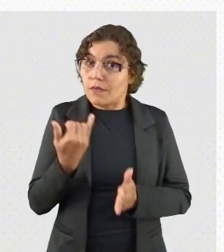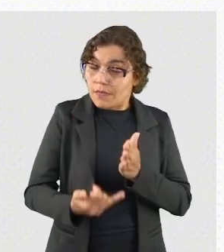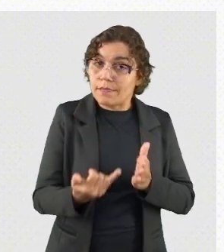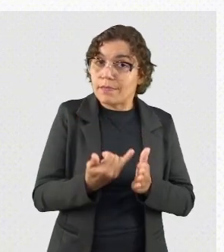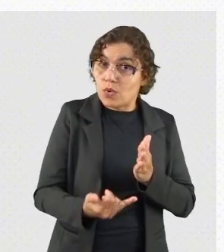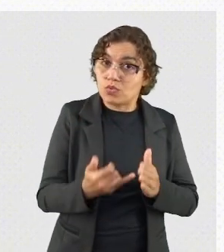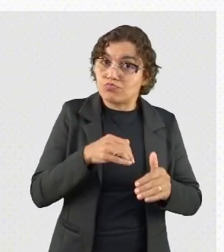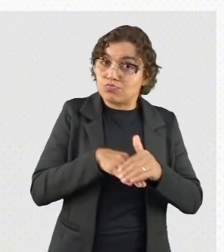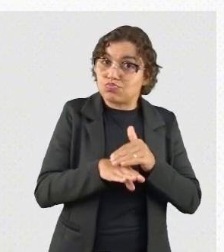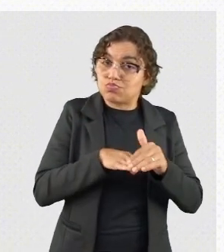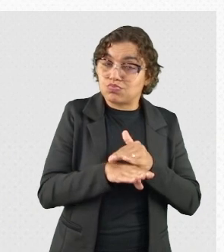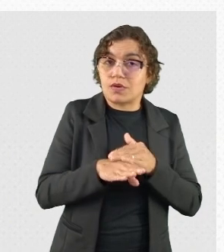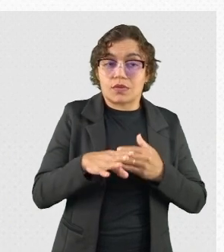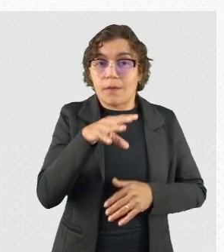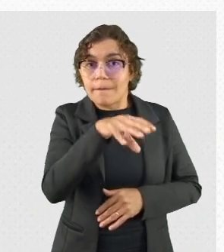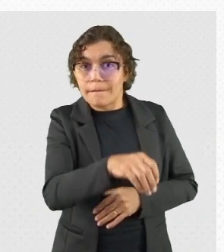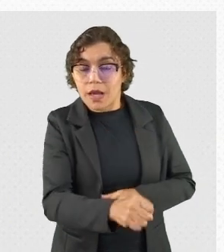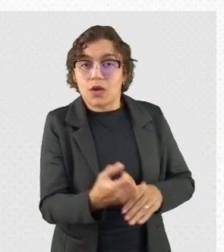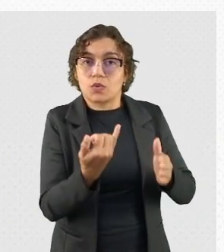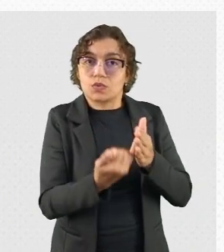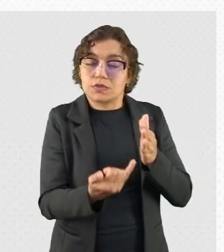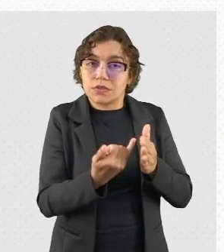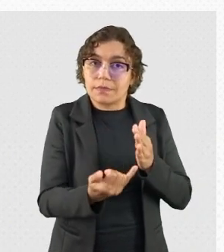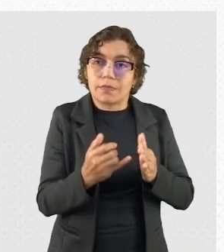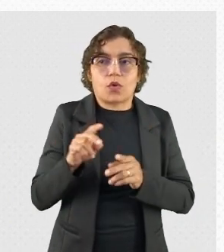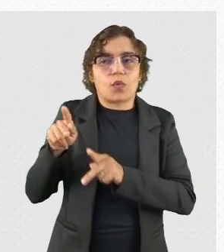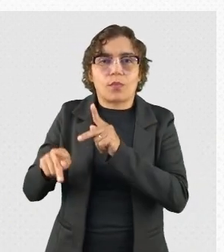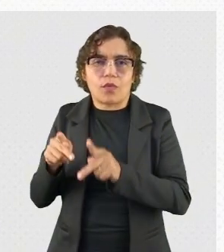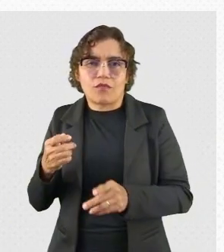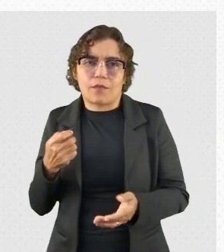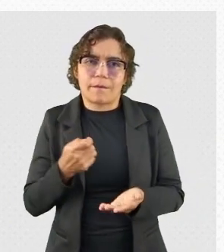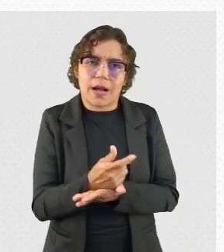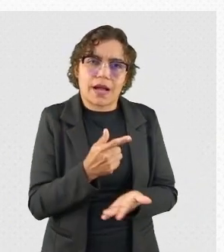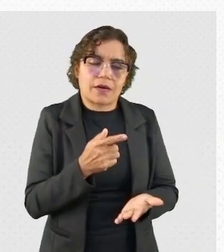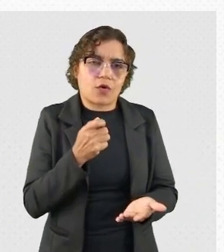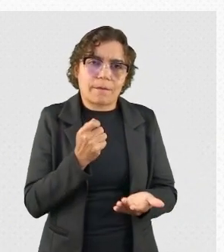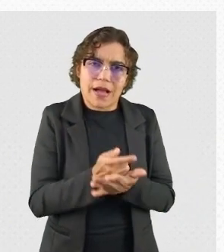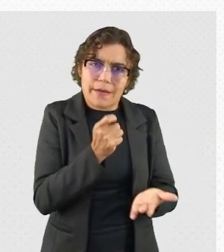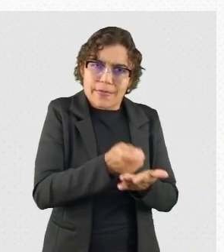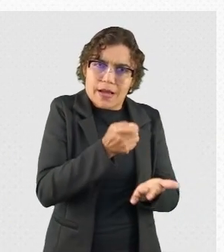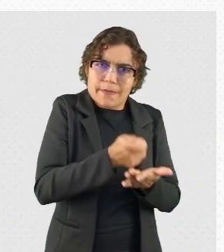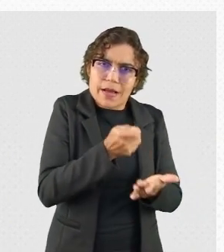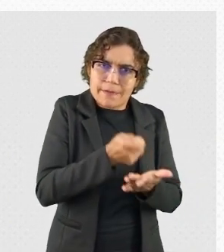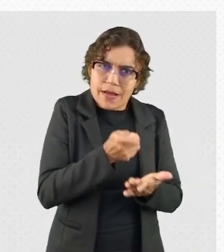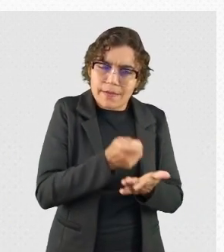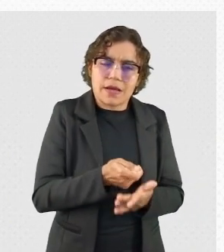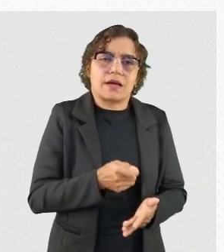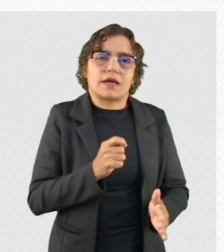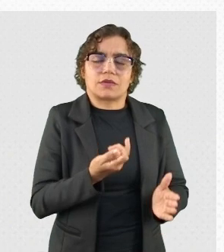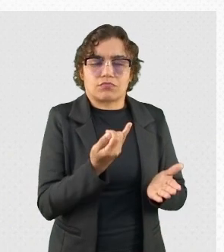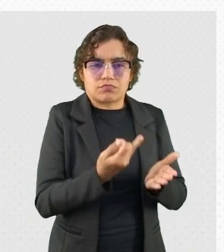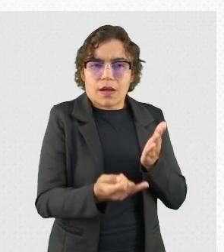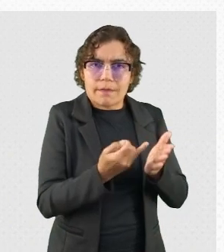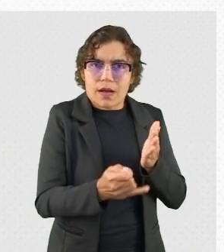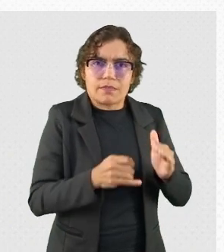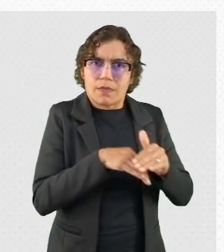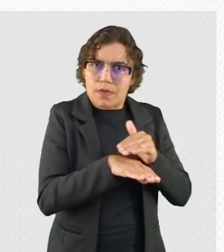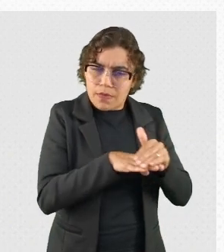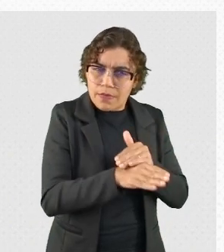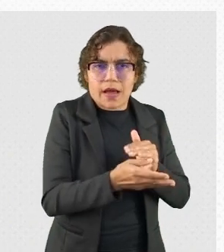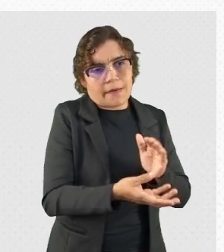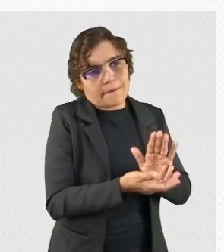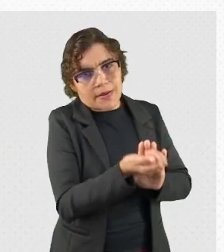impostos. Então, eu pegava os impostos pagos por toda a população e fazia, então, essa compra desse café